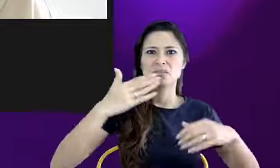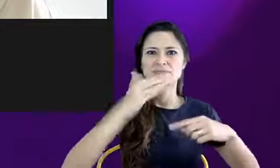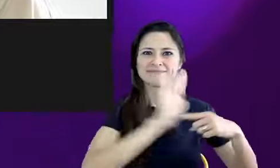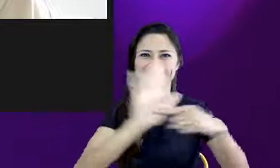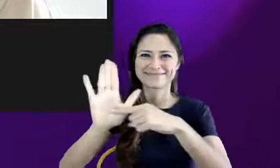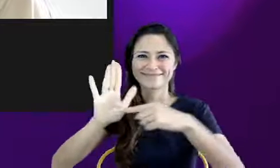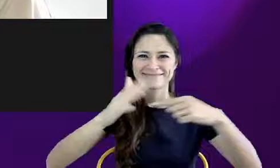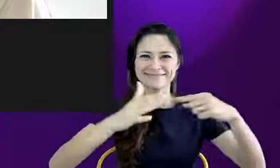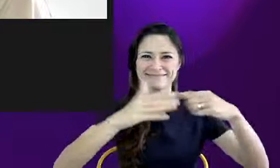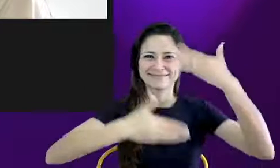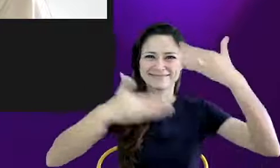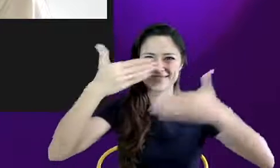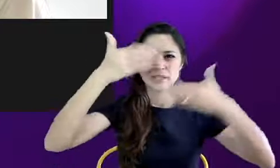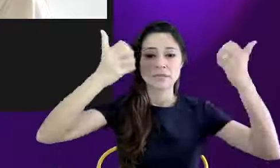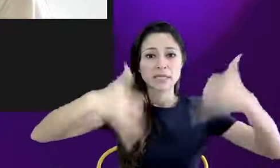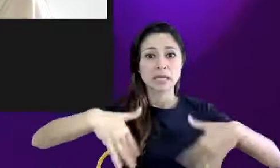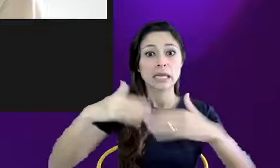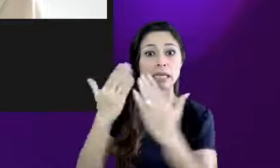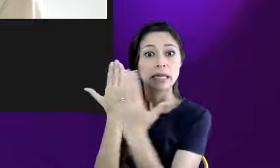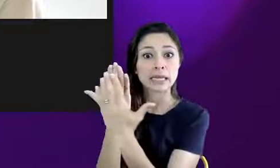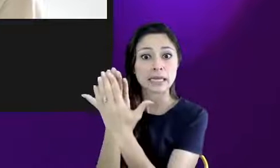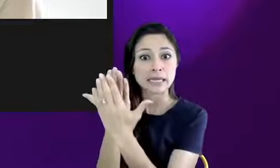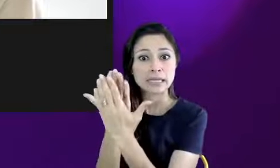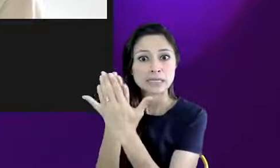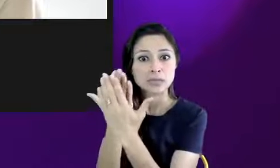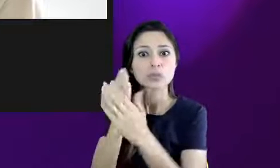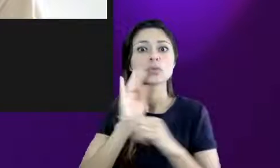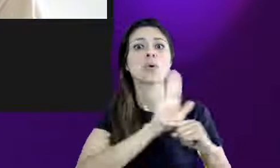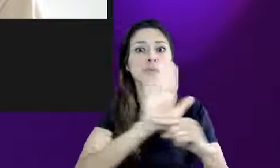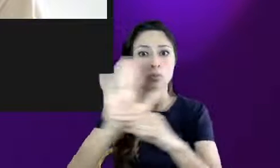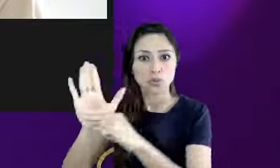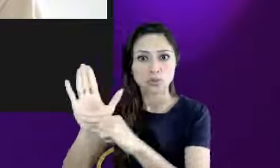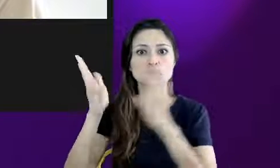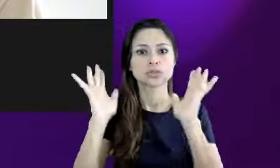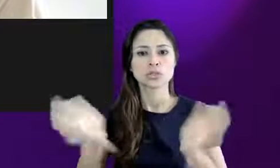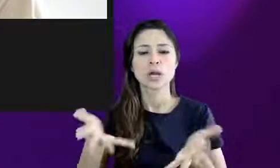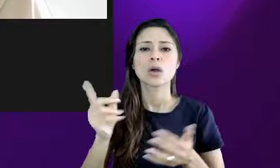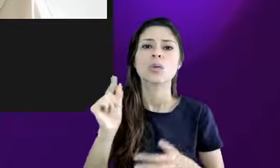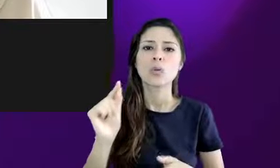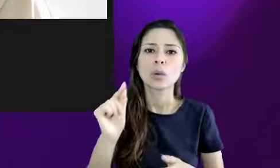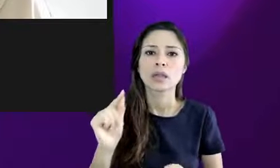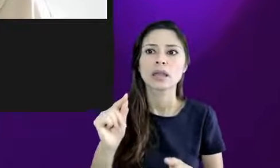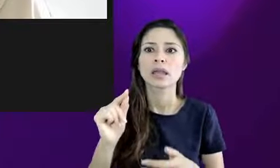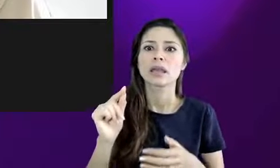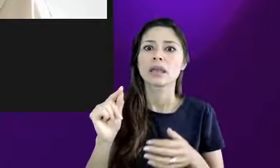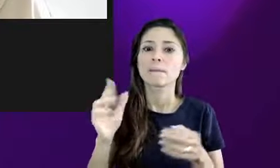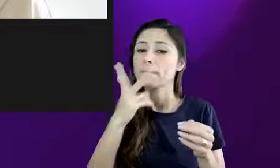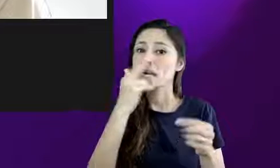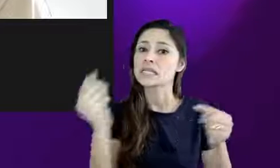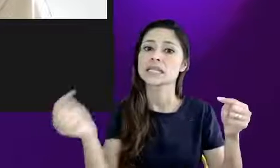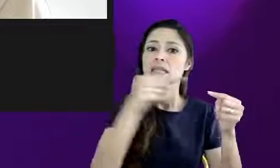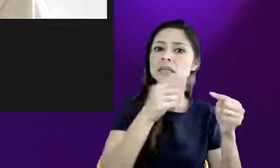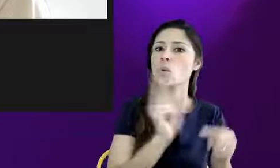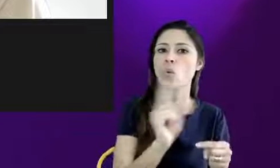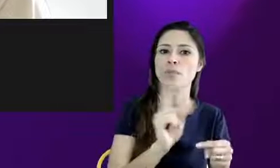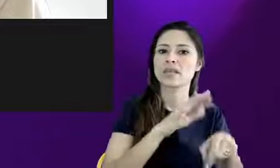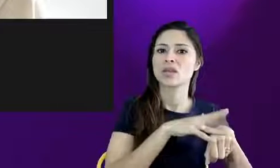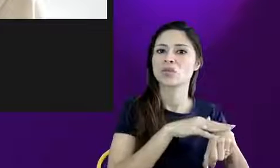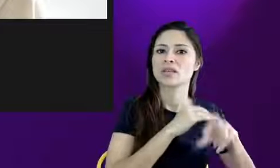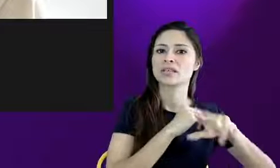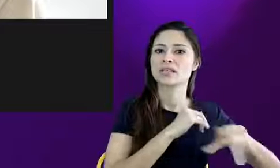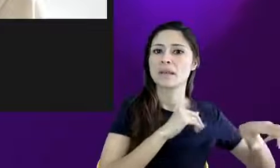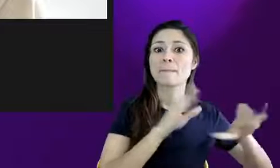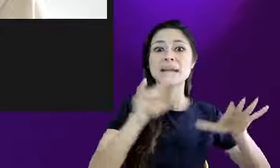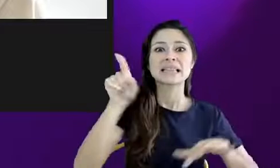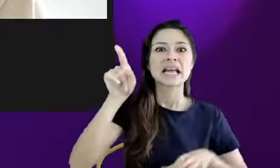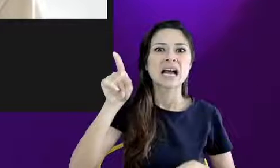relembrar, que nos estudos com a retocolite ulcerativa, mesmo em dose dupla, não houve associação com esse fenômeno. Mas, nos Estados